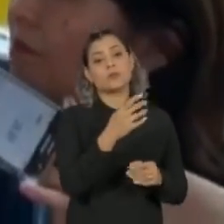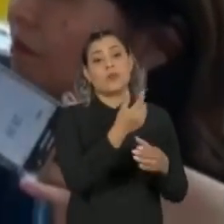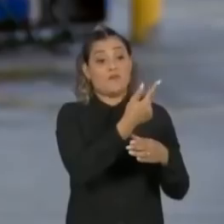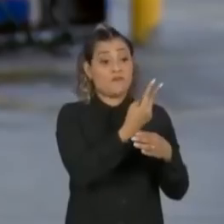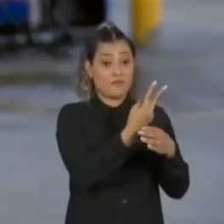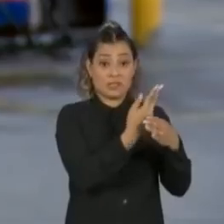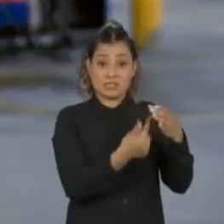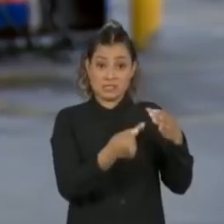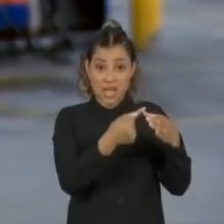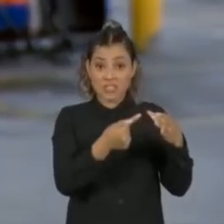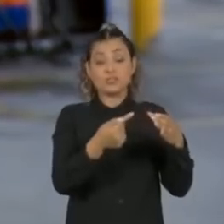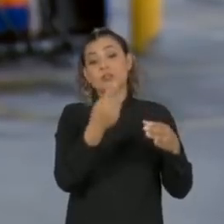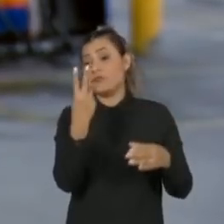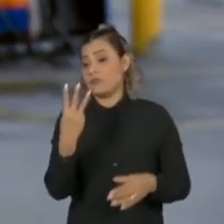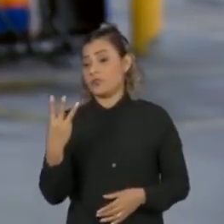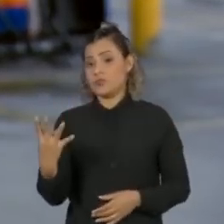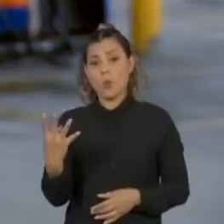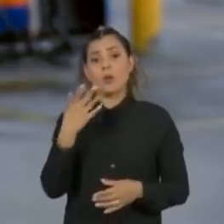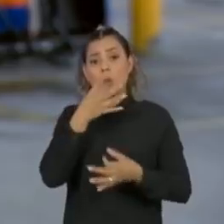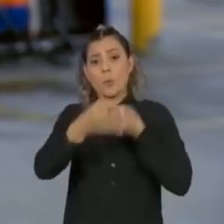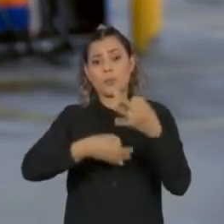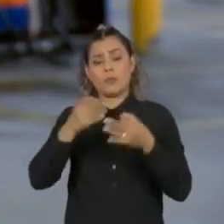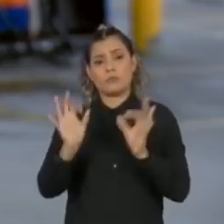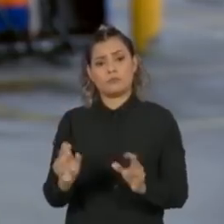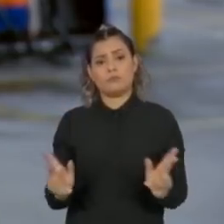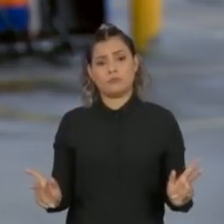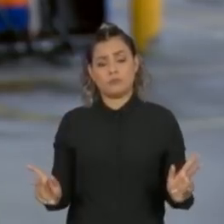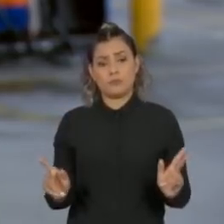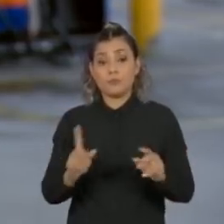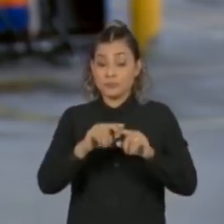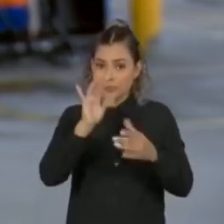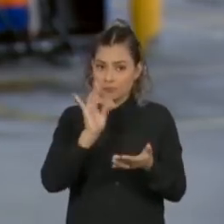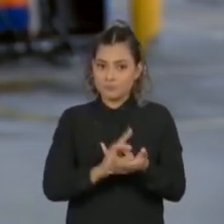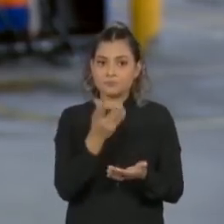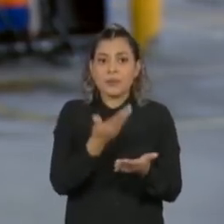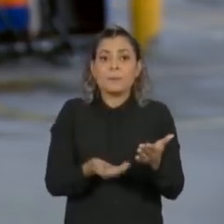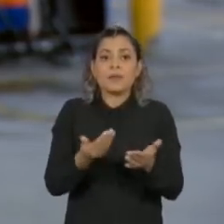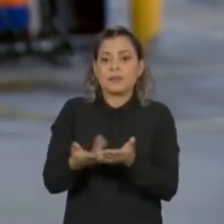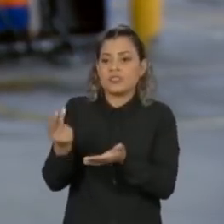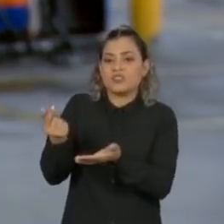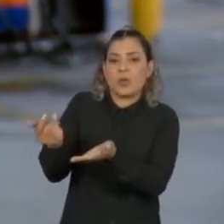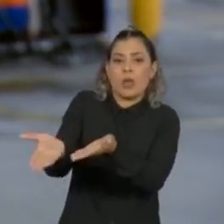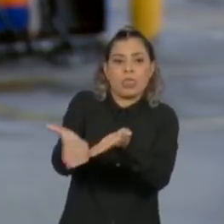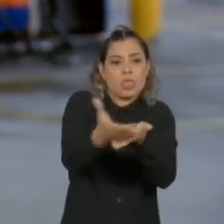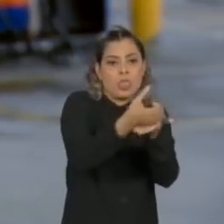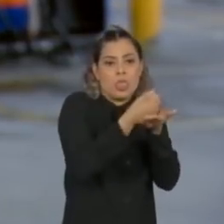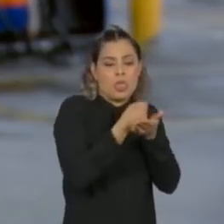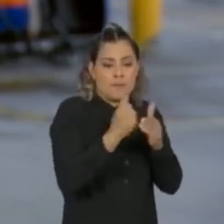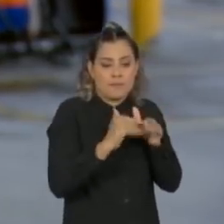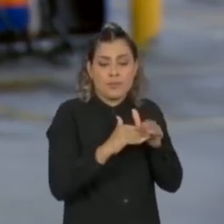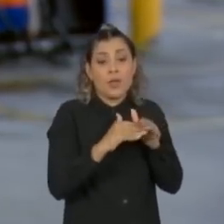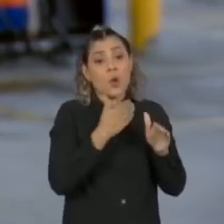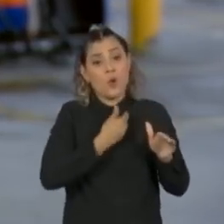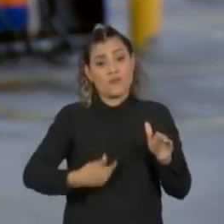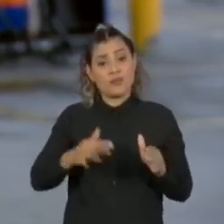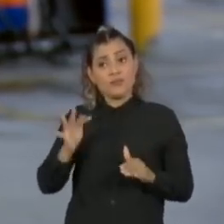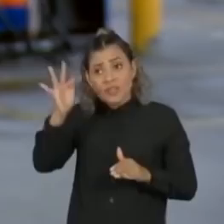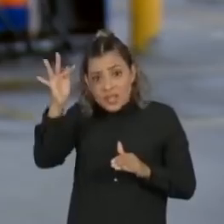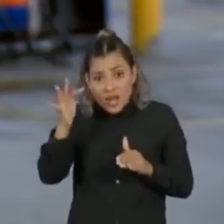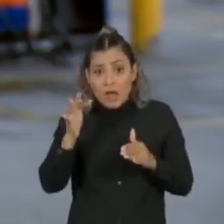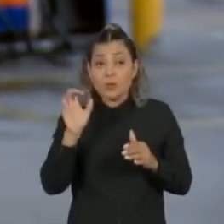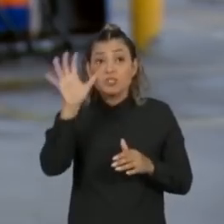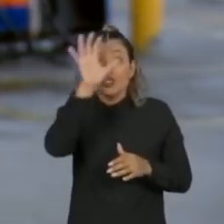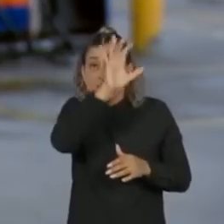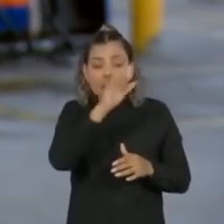carta escrita. O que o presidente não explicou foi como compensaria a perda na arrecadação caso o governo federal e os